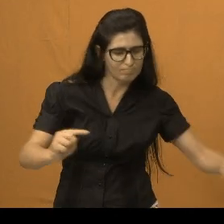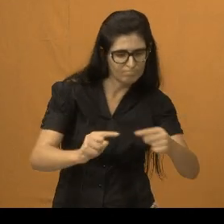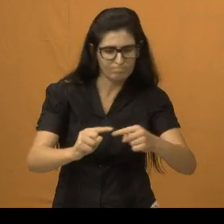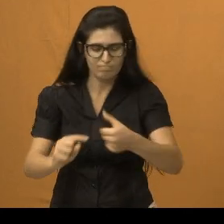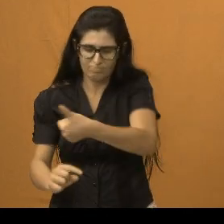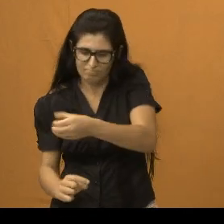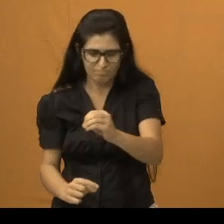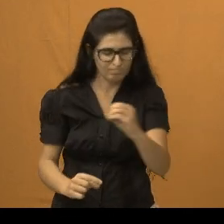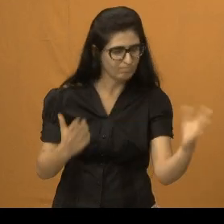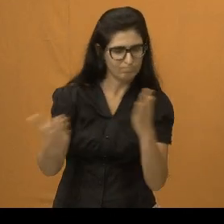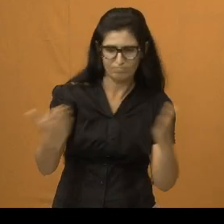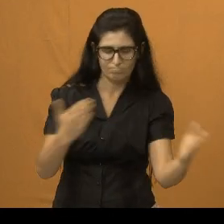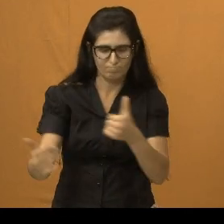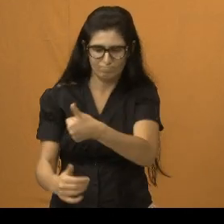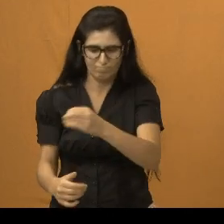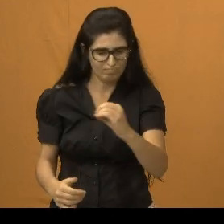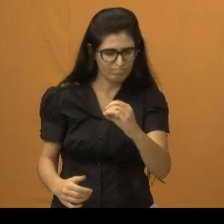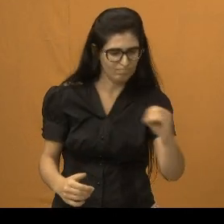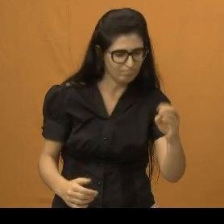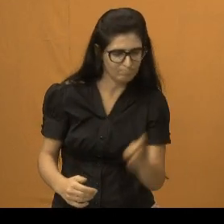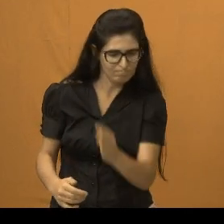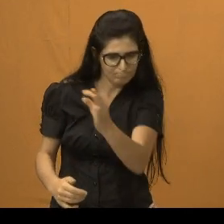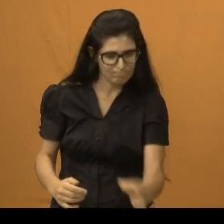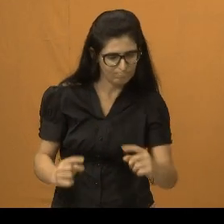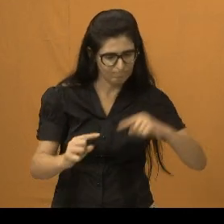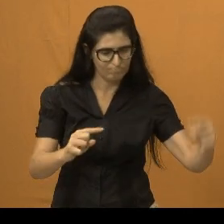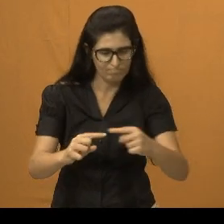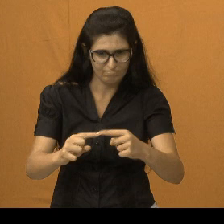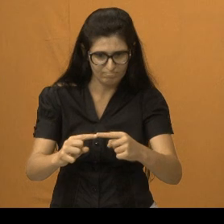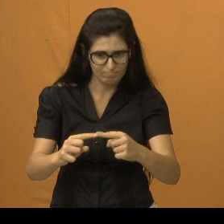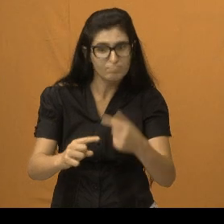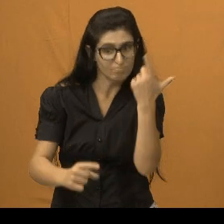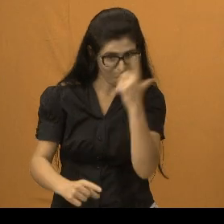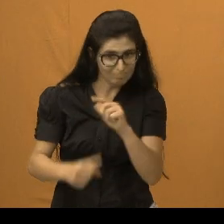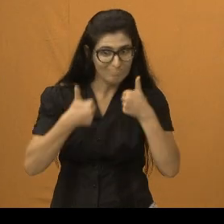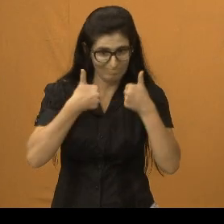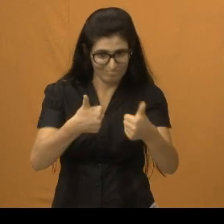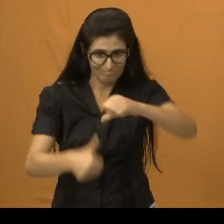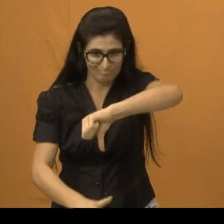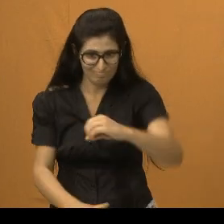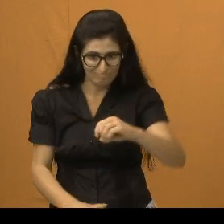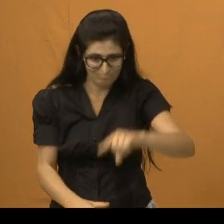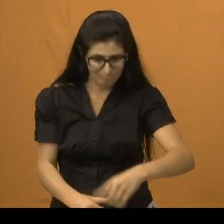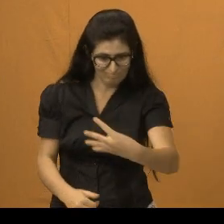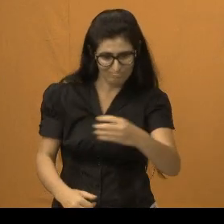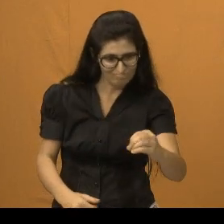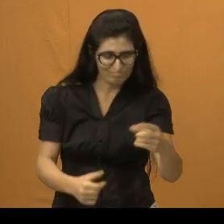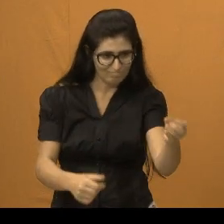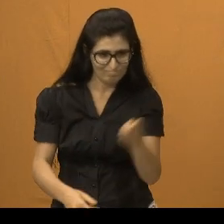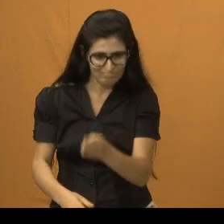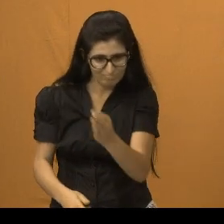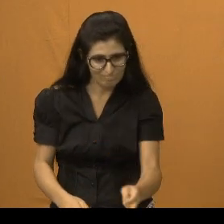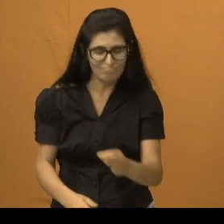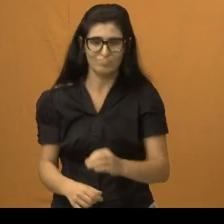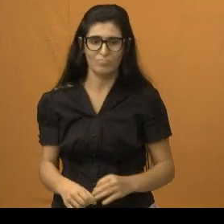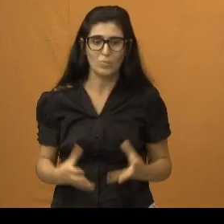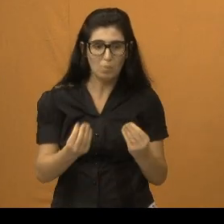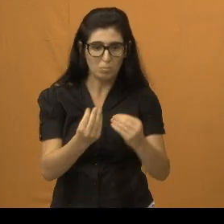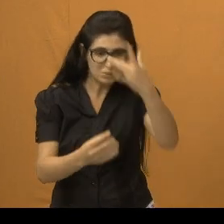100. Isso até é interessante porque nos traz a consolidação da informação de bons pagadores, porque houve